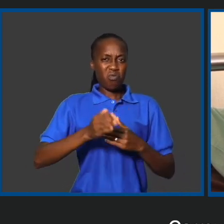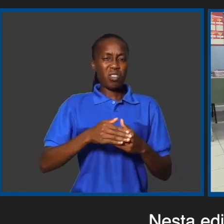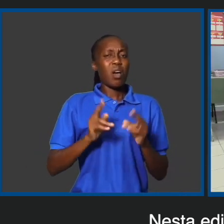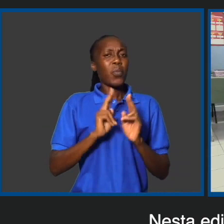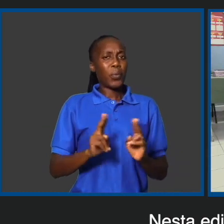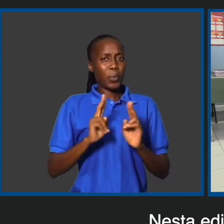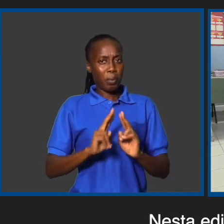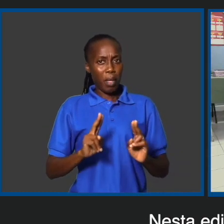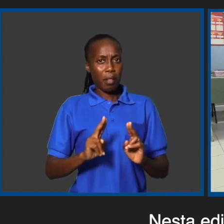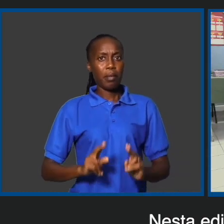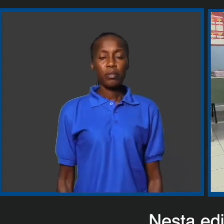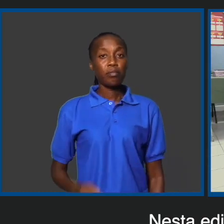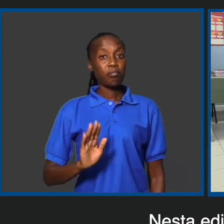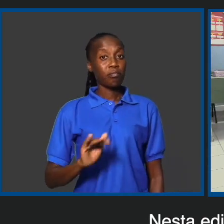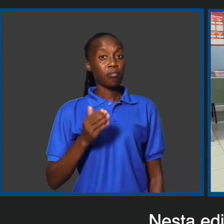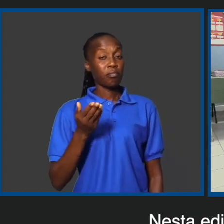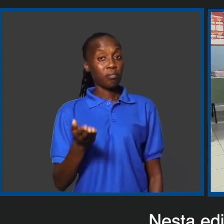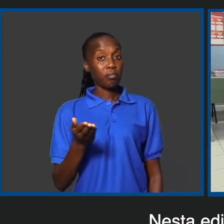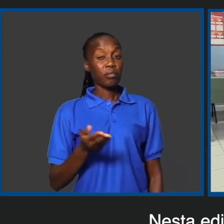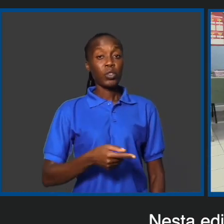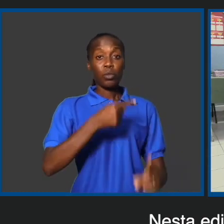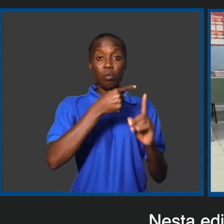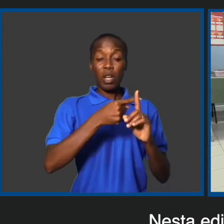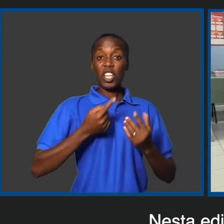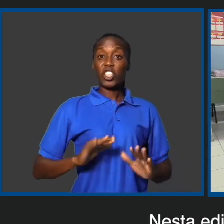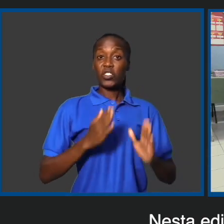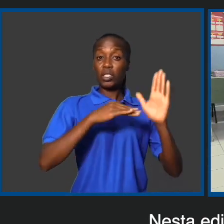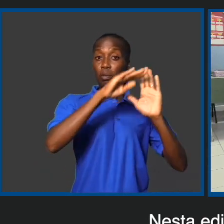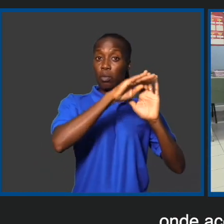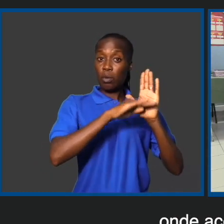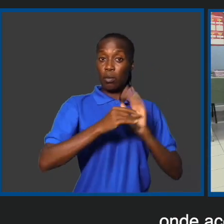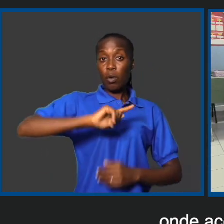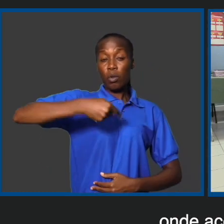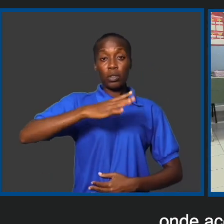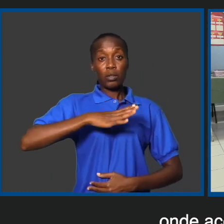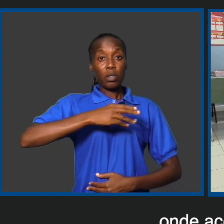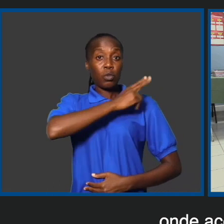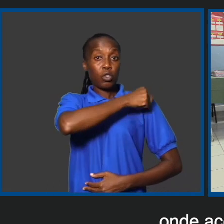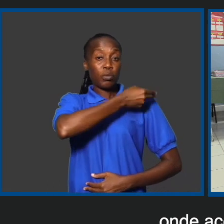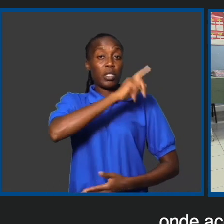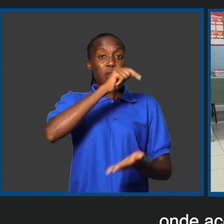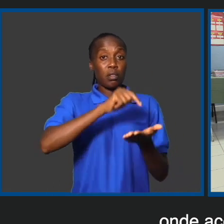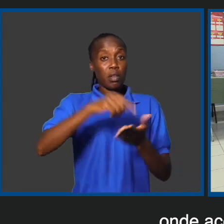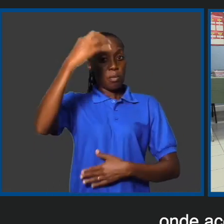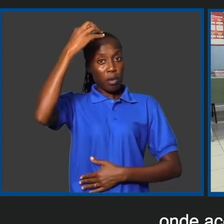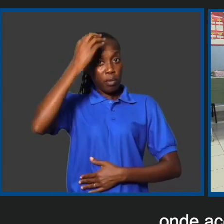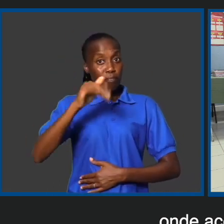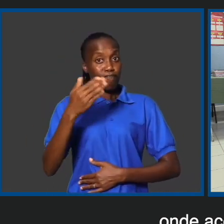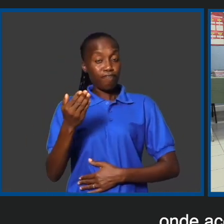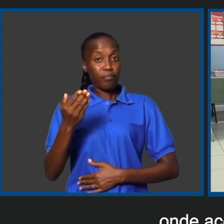sim. E nesta edição de Mais Vida, nós estivemos no Hospital Central de Maputo, onde